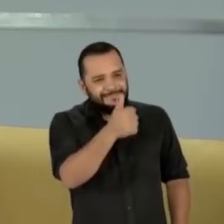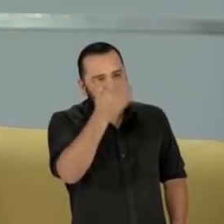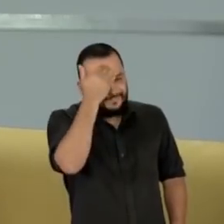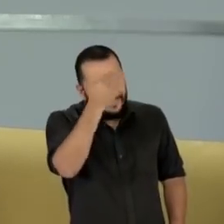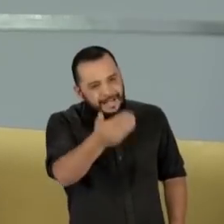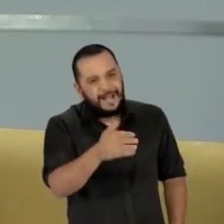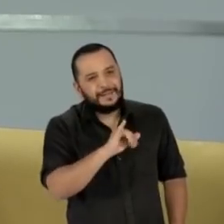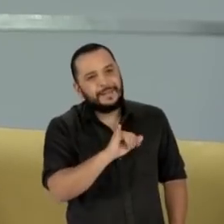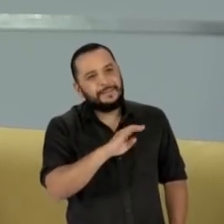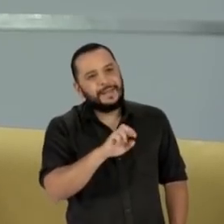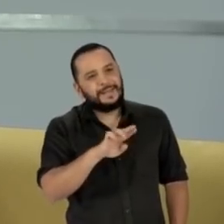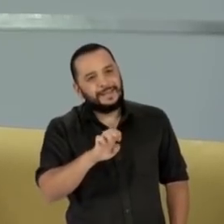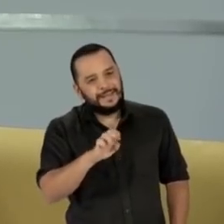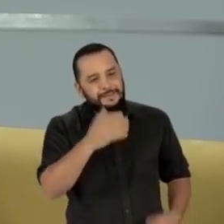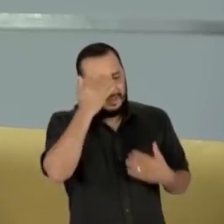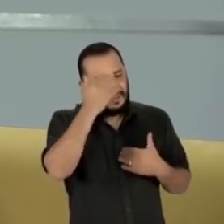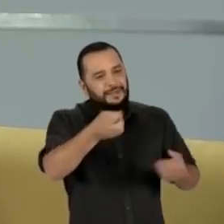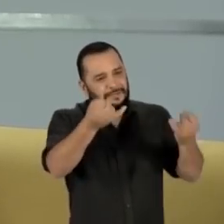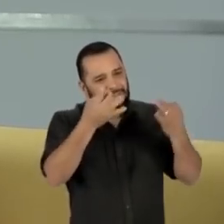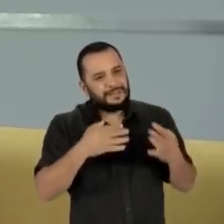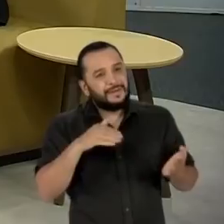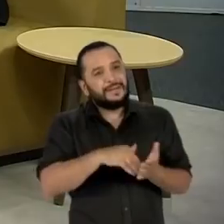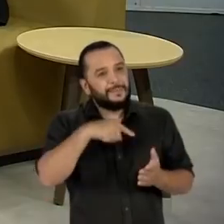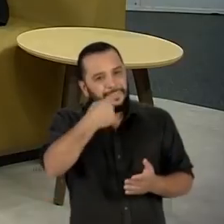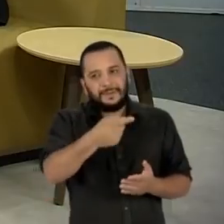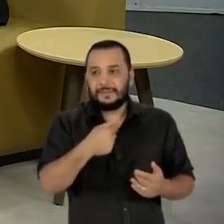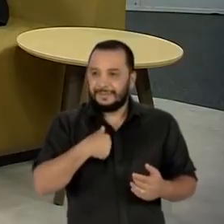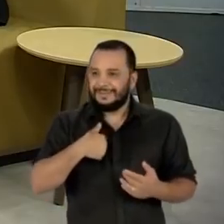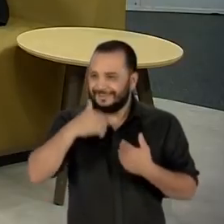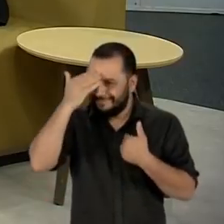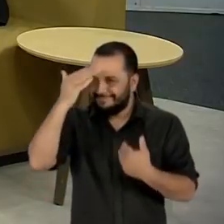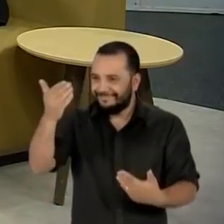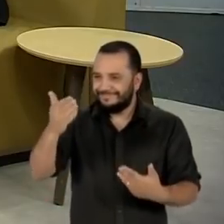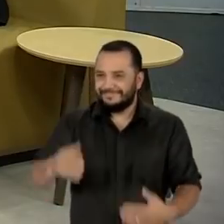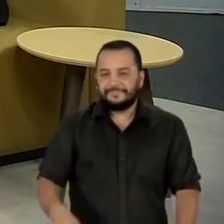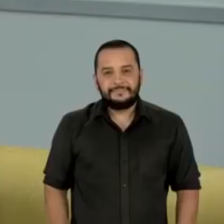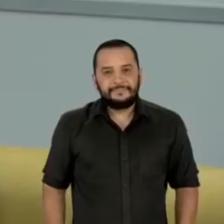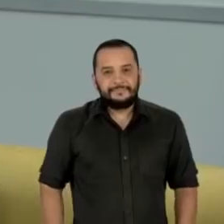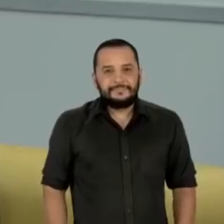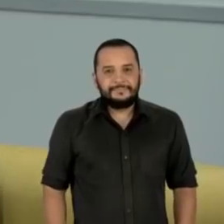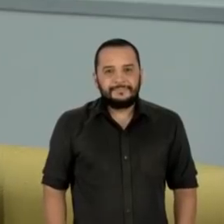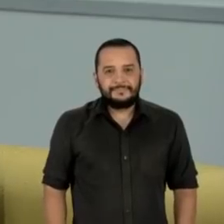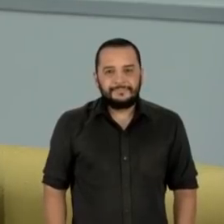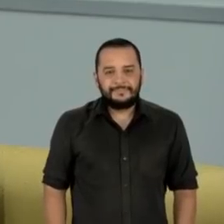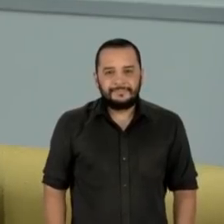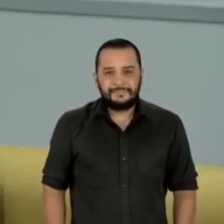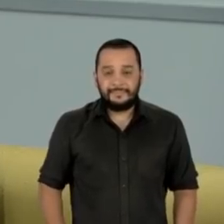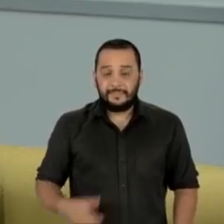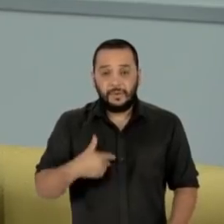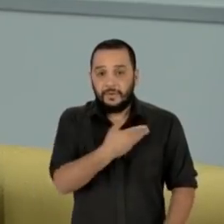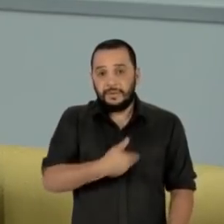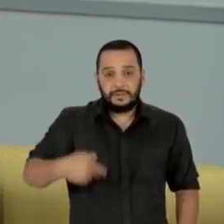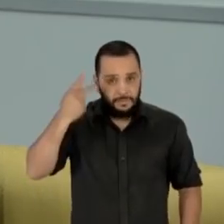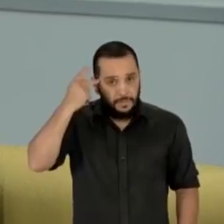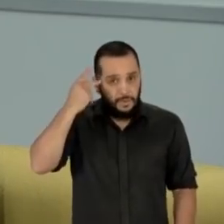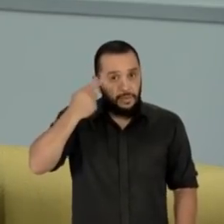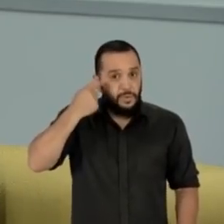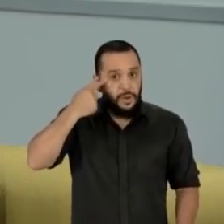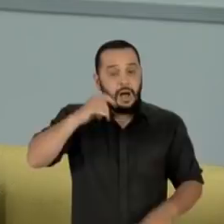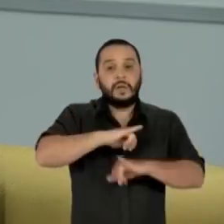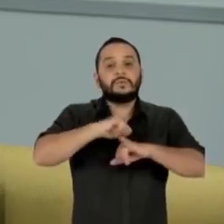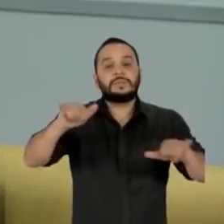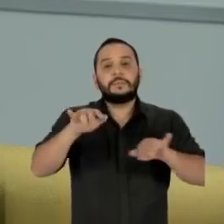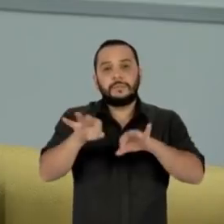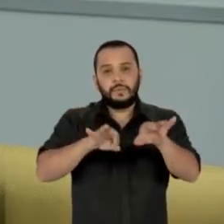liberei dias muito obrigada pelos esclarecimentos até a próxima outra semana o governador de são paulo joão dória anuncia